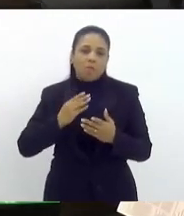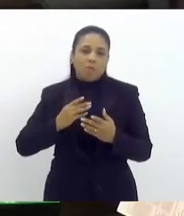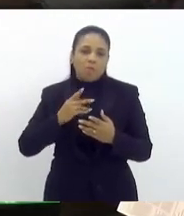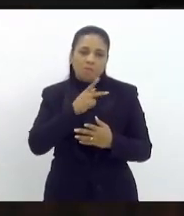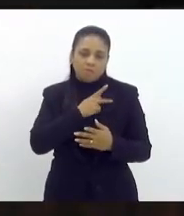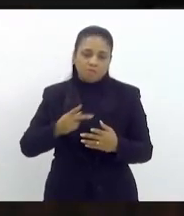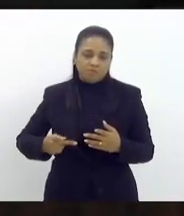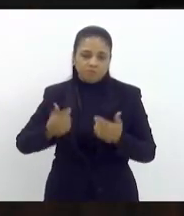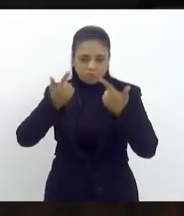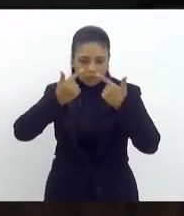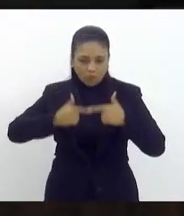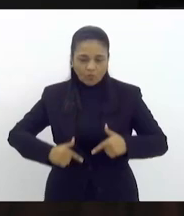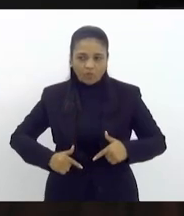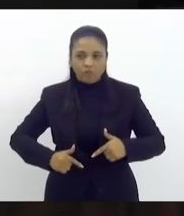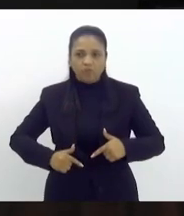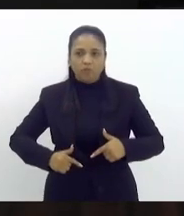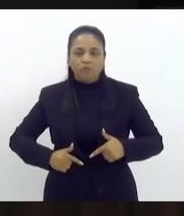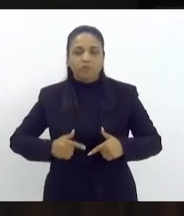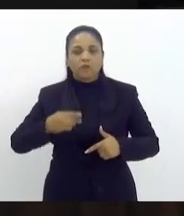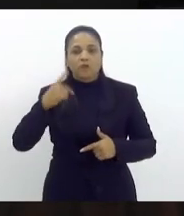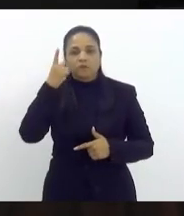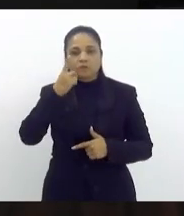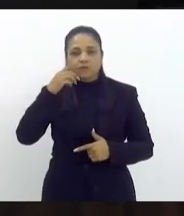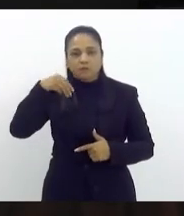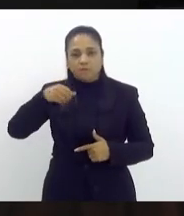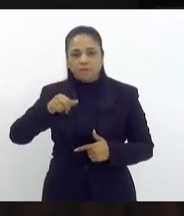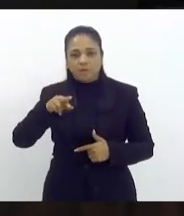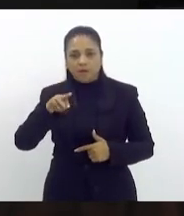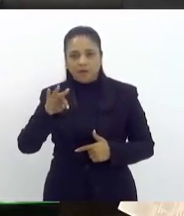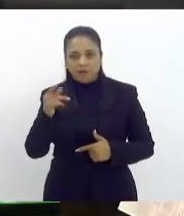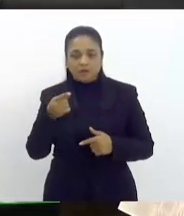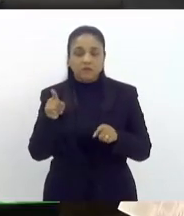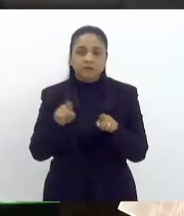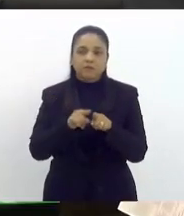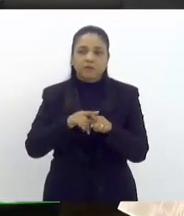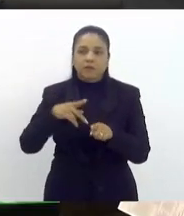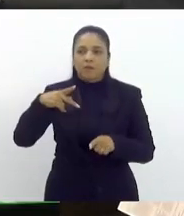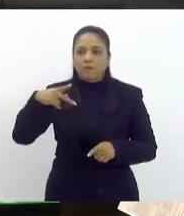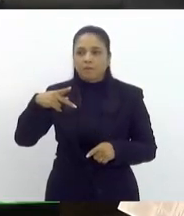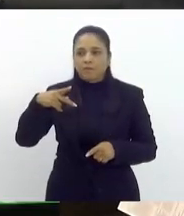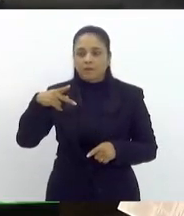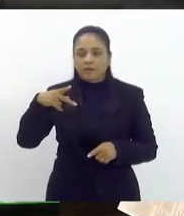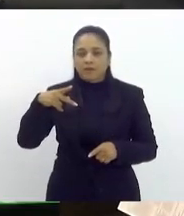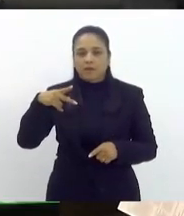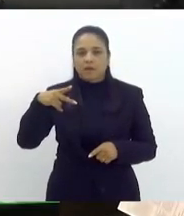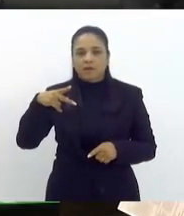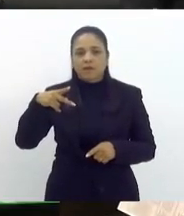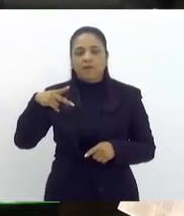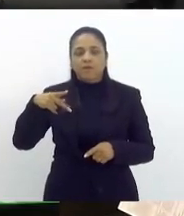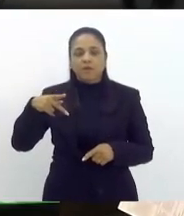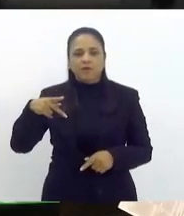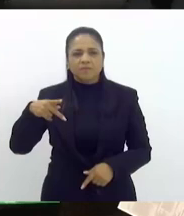PSOL contrário e abstenção deputada Marta Rocha PCdoB também contrário PCdoB contrário